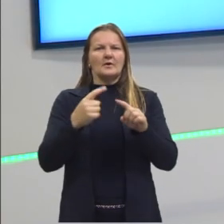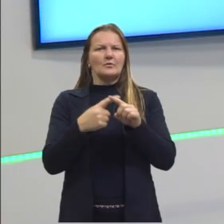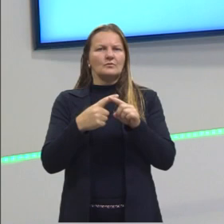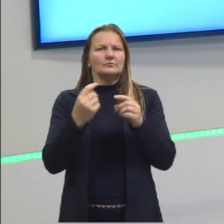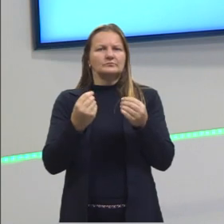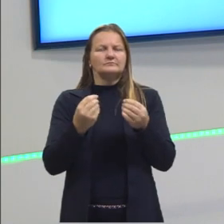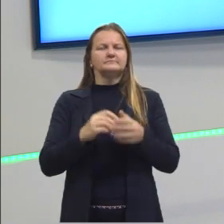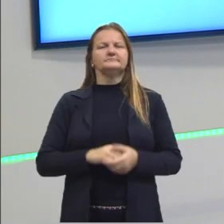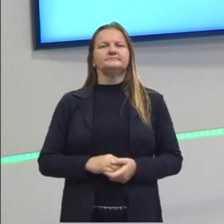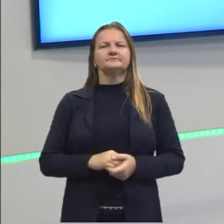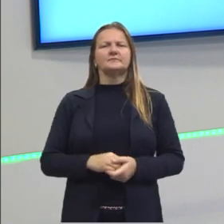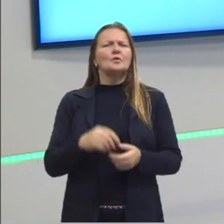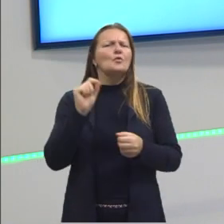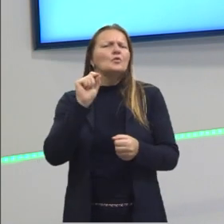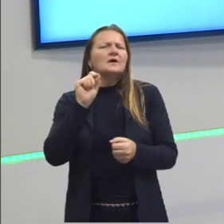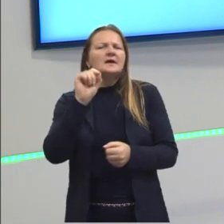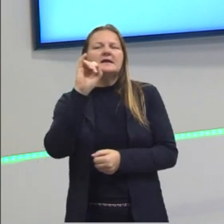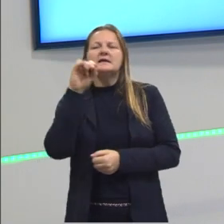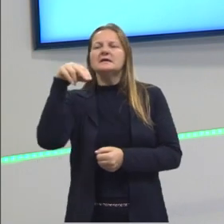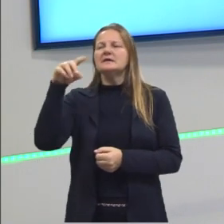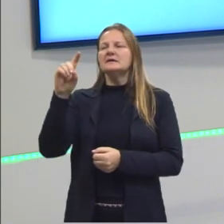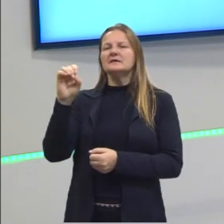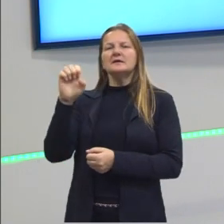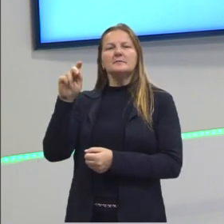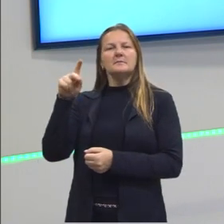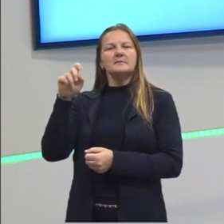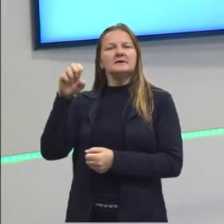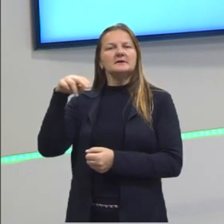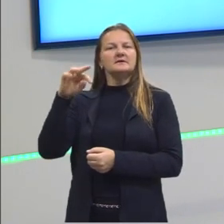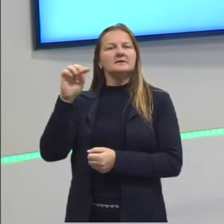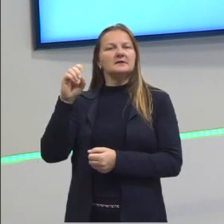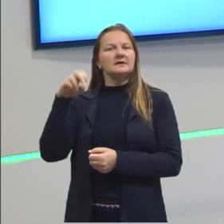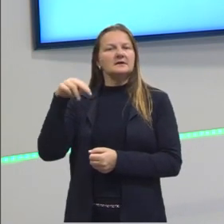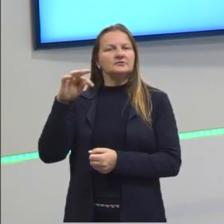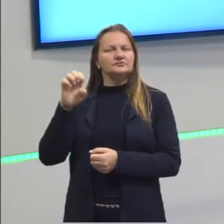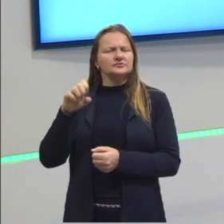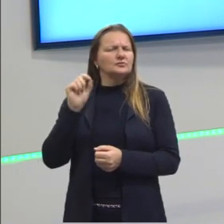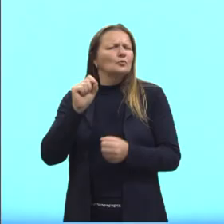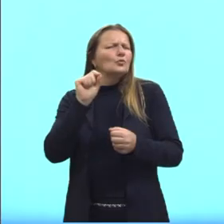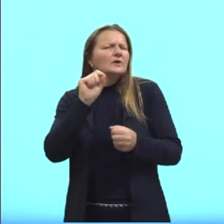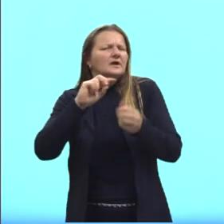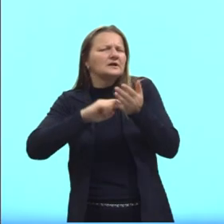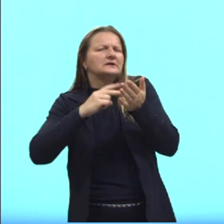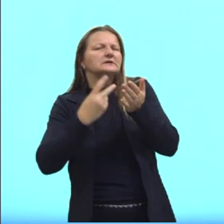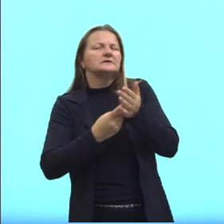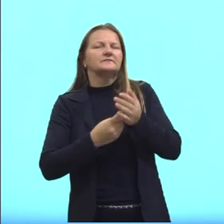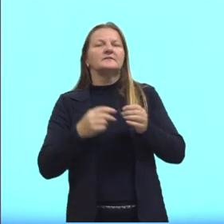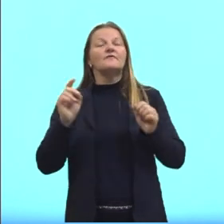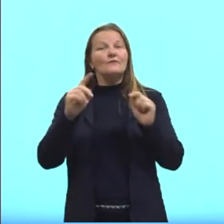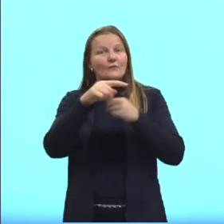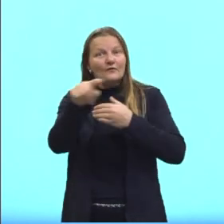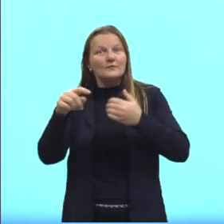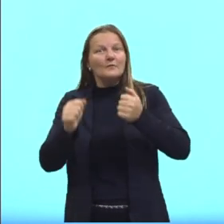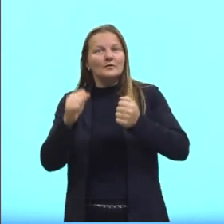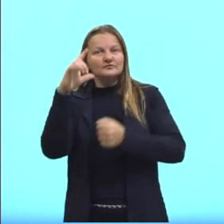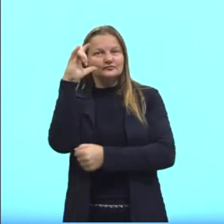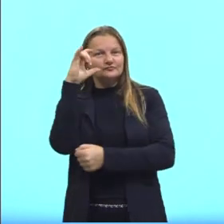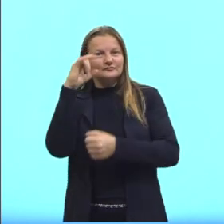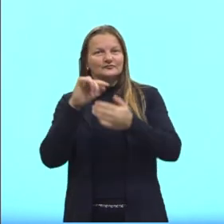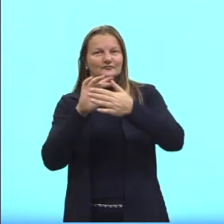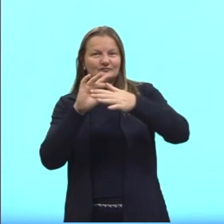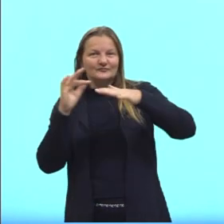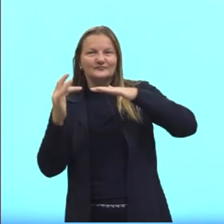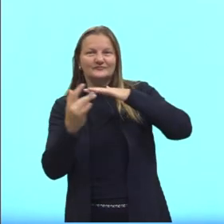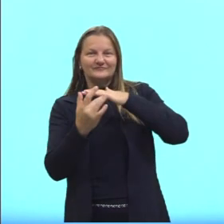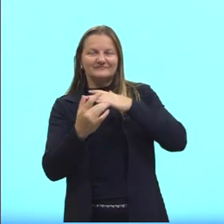se tornar independente a gente vai falar sobre tudo isso hoje vou pedir para vocês me seguirem ali nas redes sociais o arroba